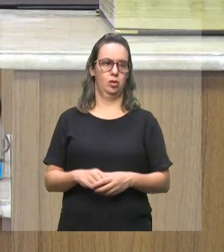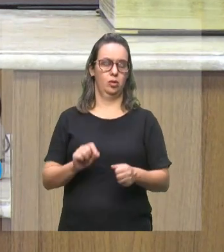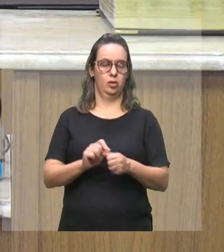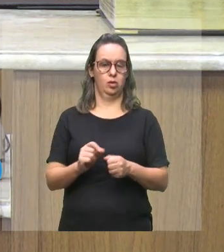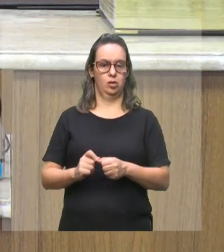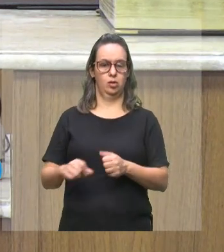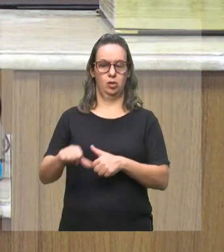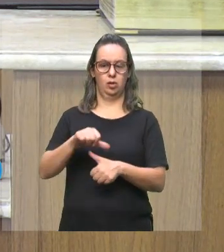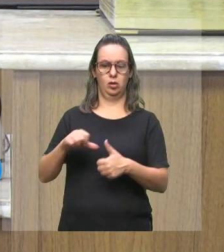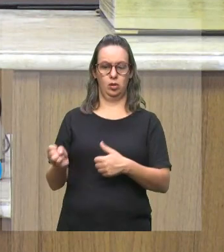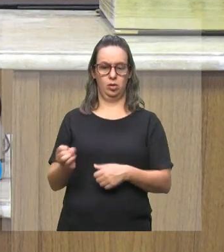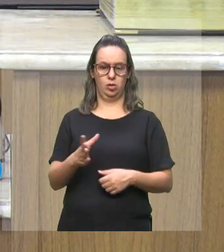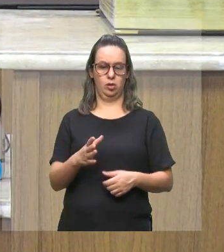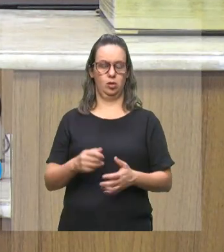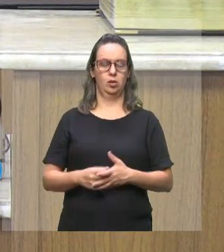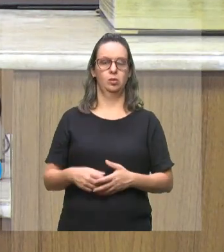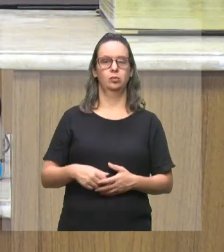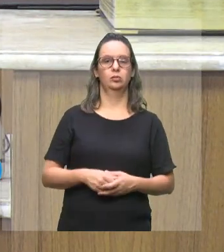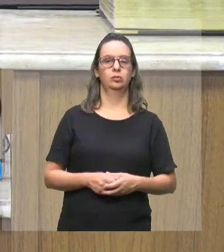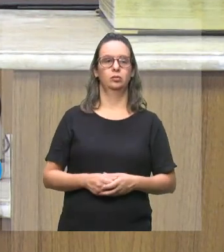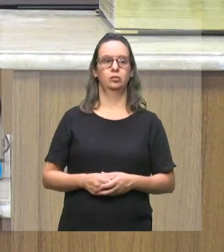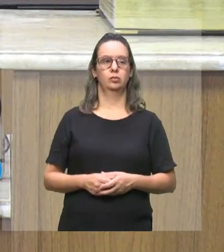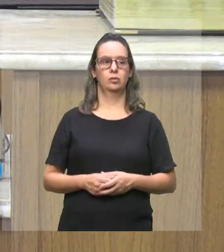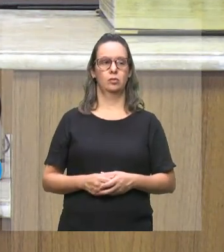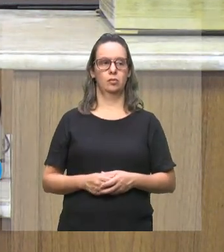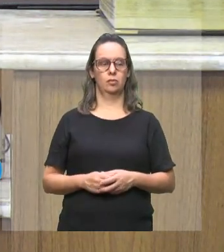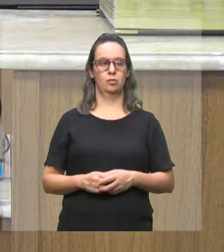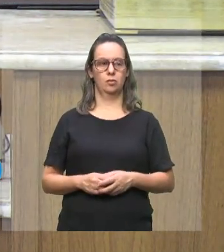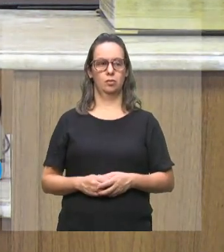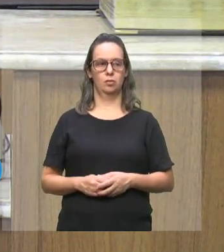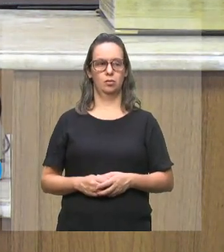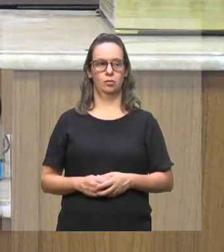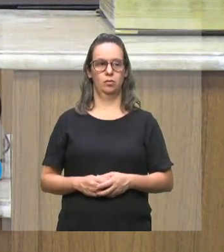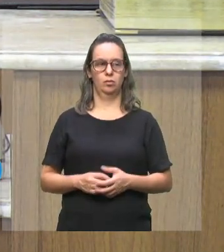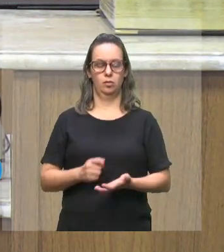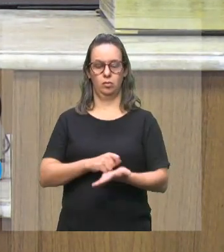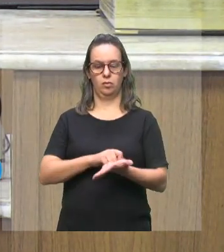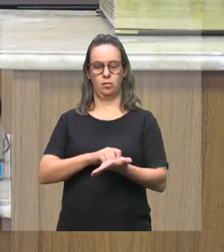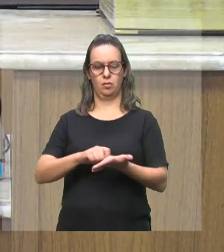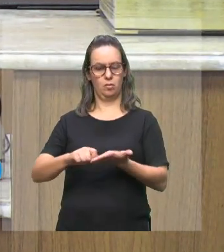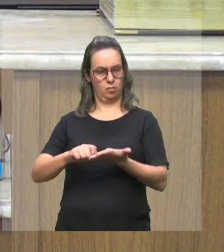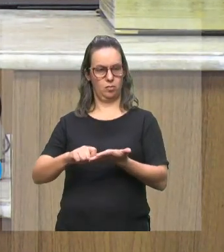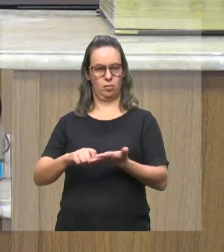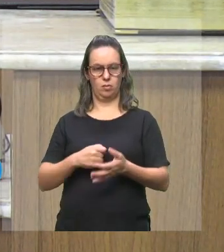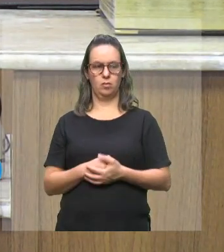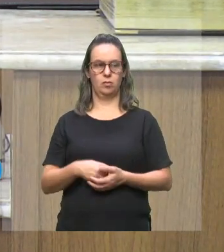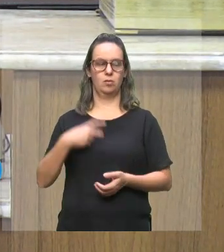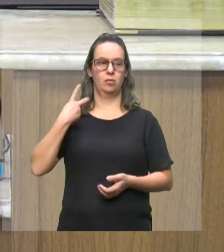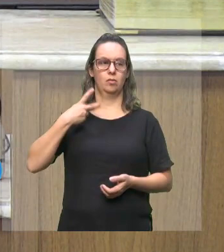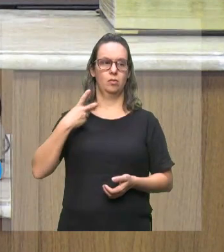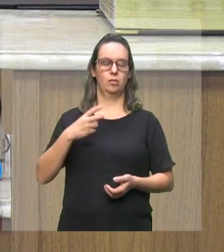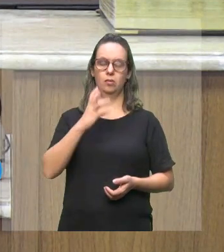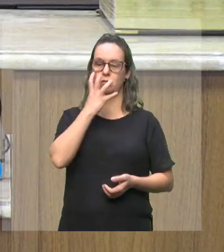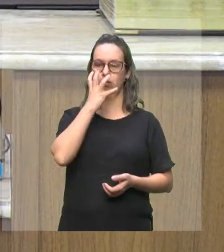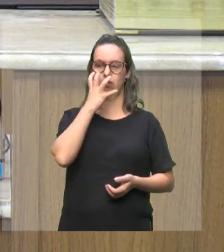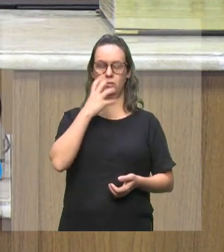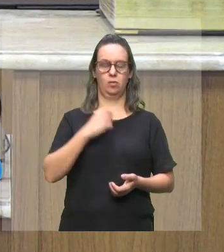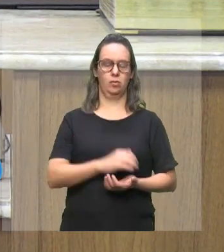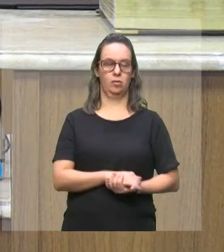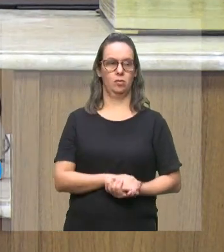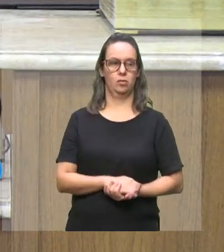inovação. Assis, 27 de março de 2024, vem assinado pelo vereador Alexandre